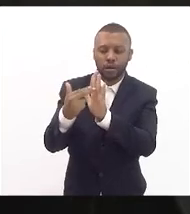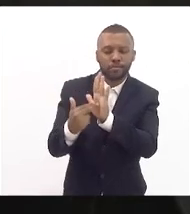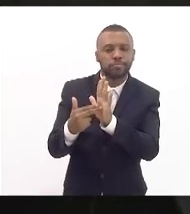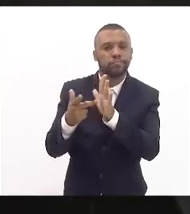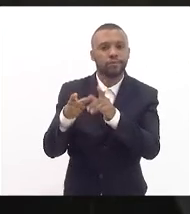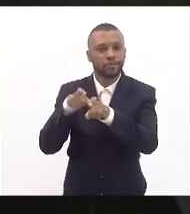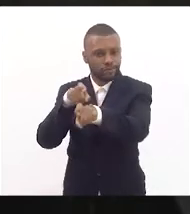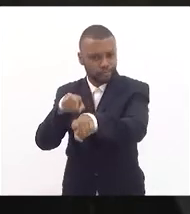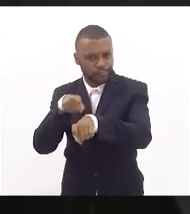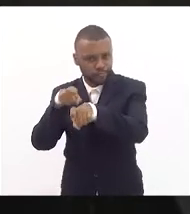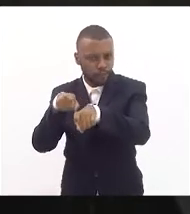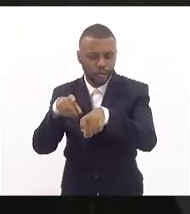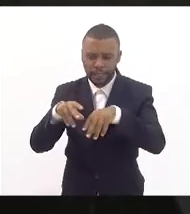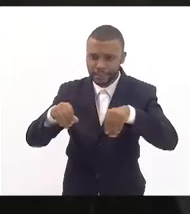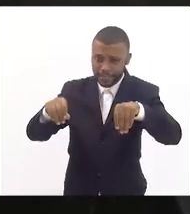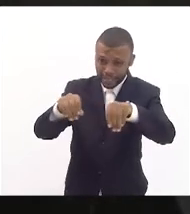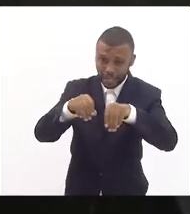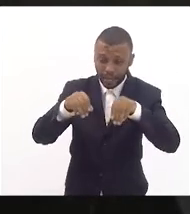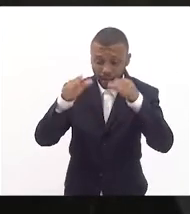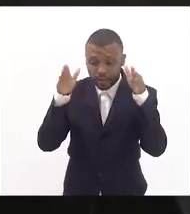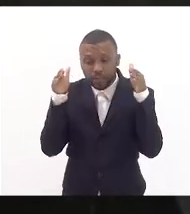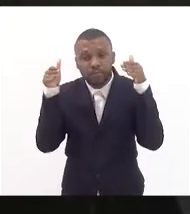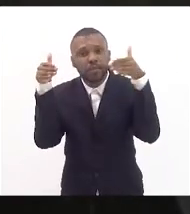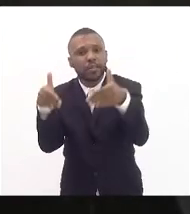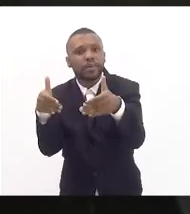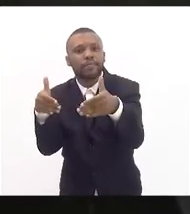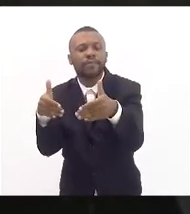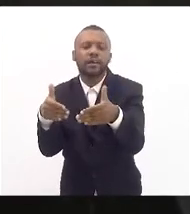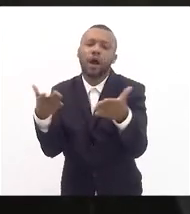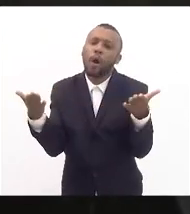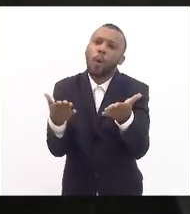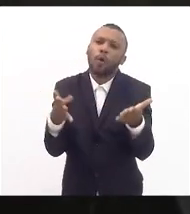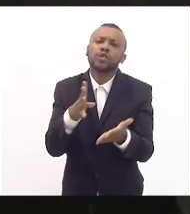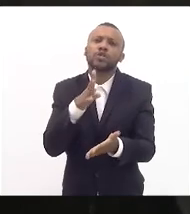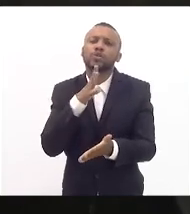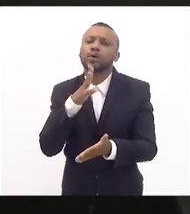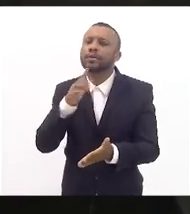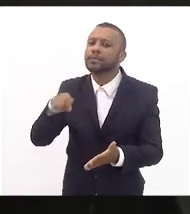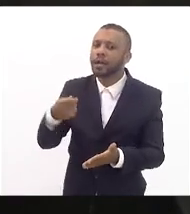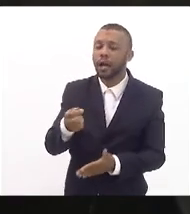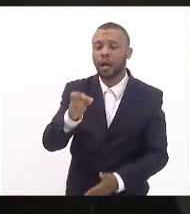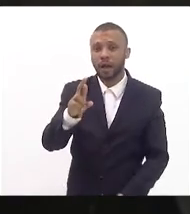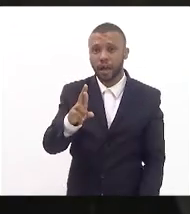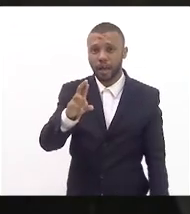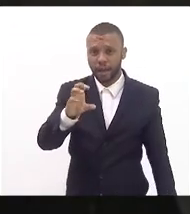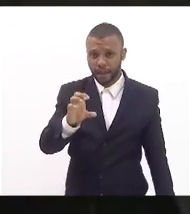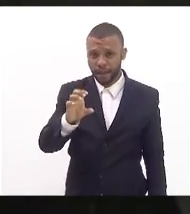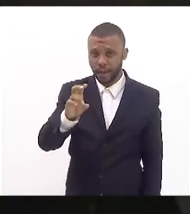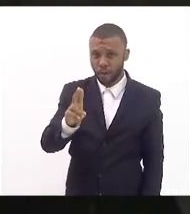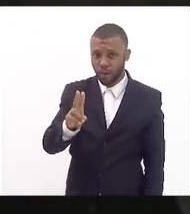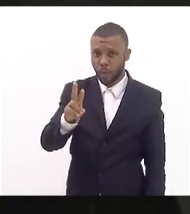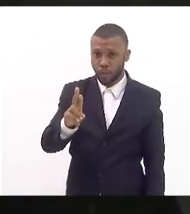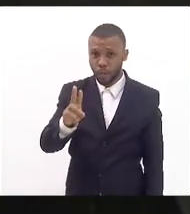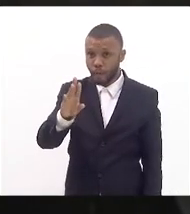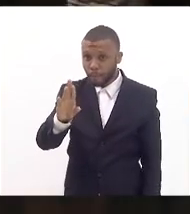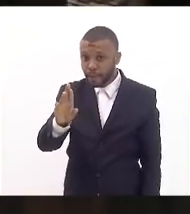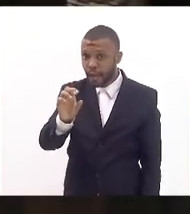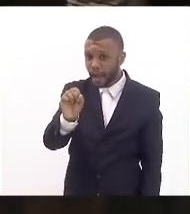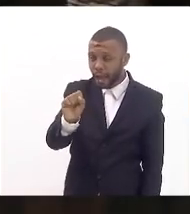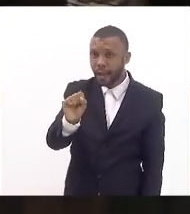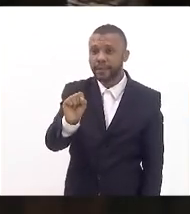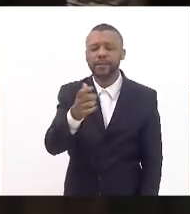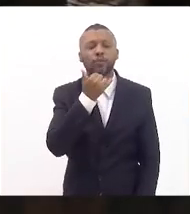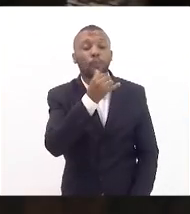e a específica, não é? A conhecida hoje REURB, REURB-S e REURB-E. Para